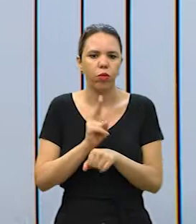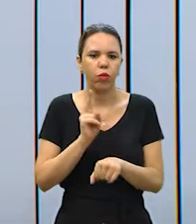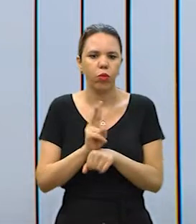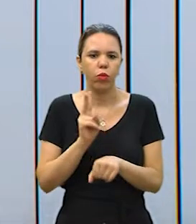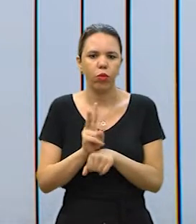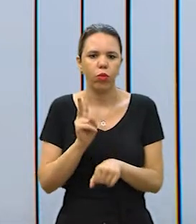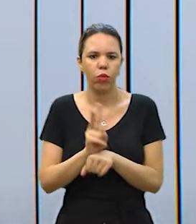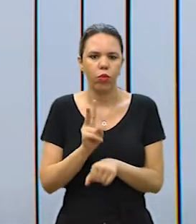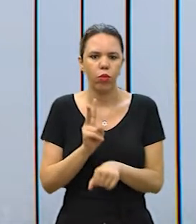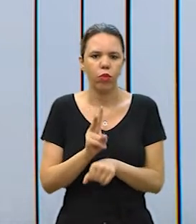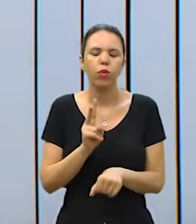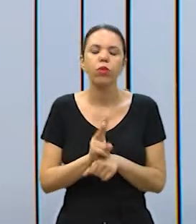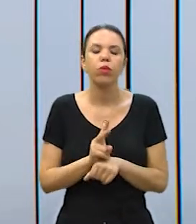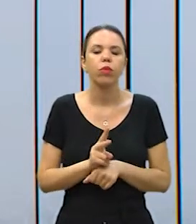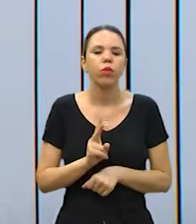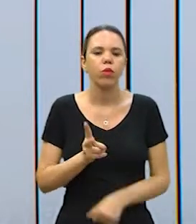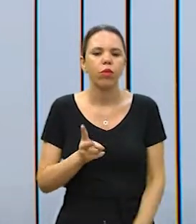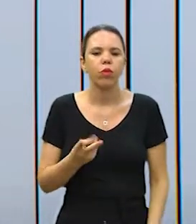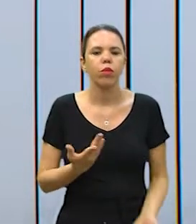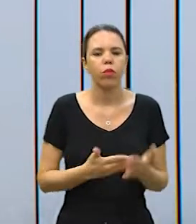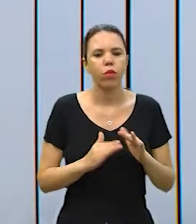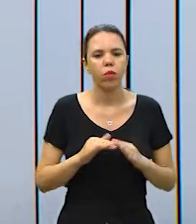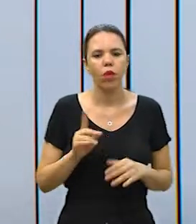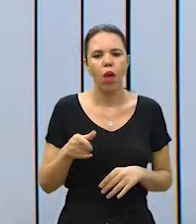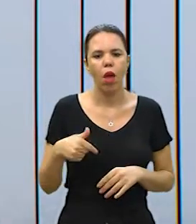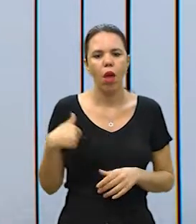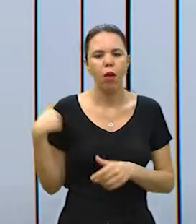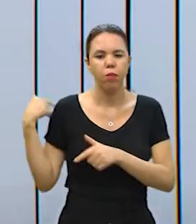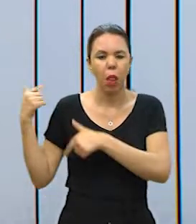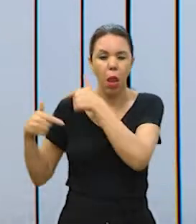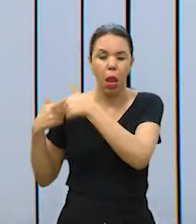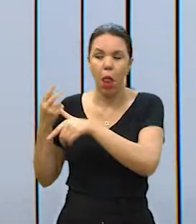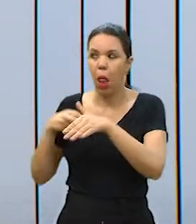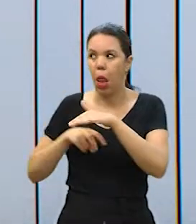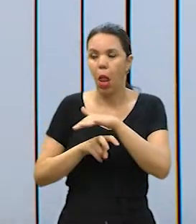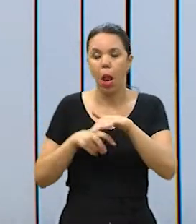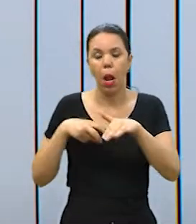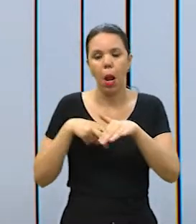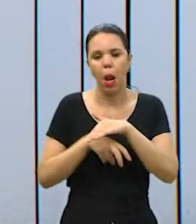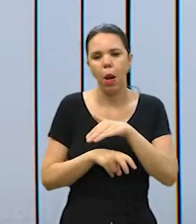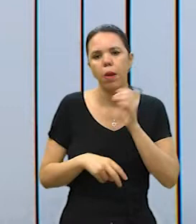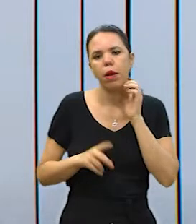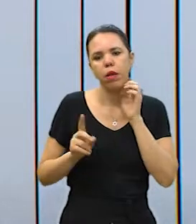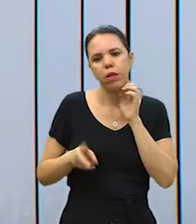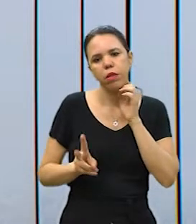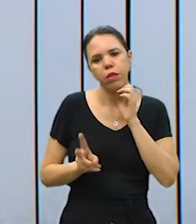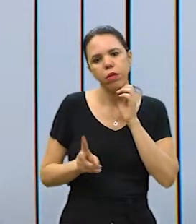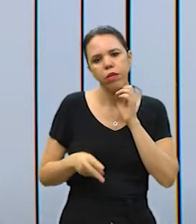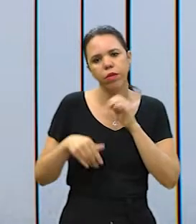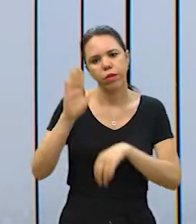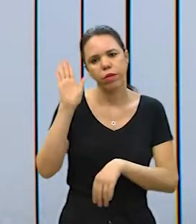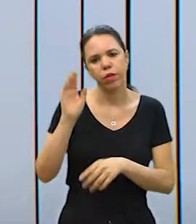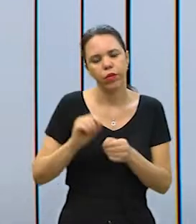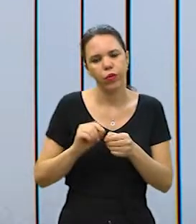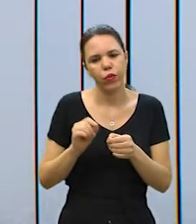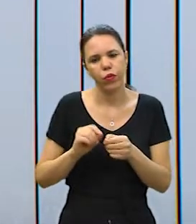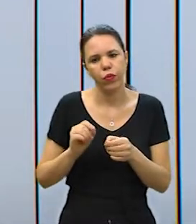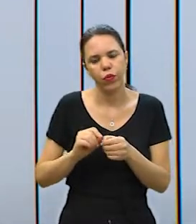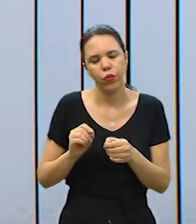proteção. Sim. A escola sempre foi, desde a creche, ela sempre foi quem mais